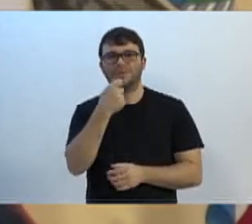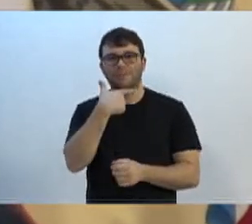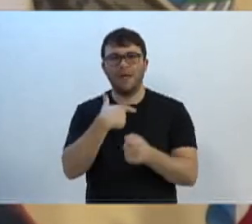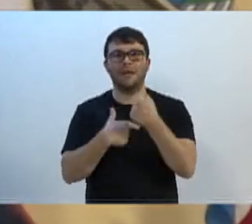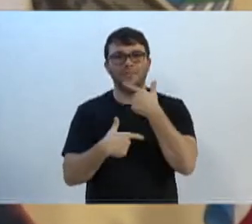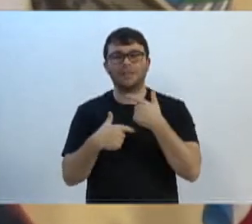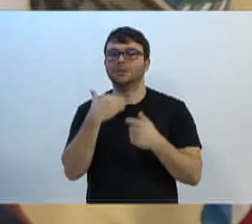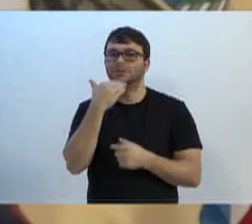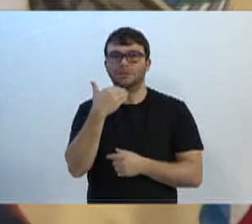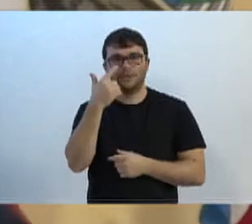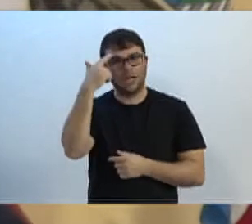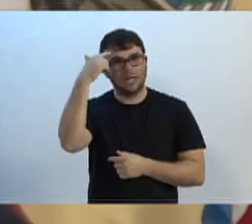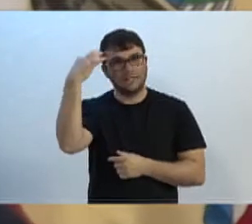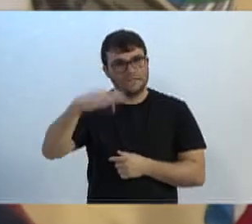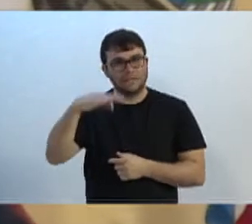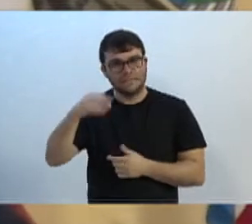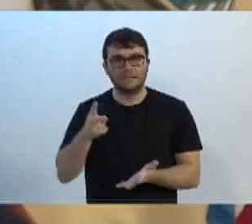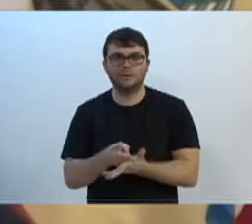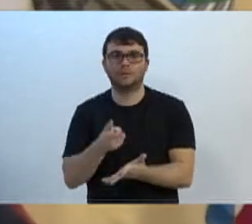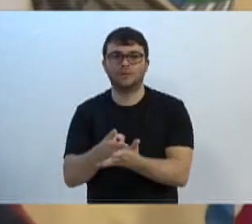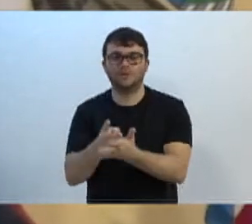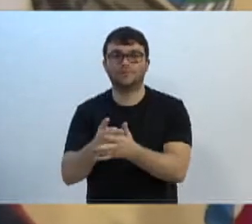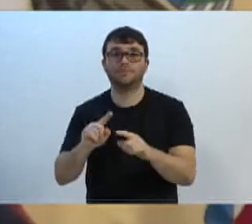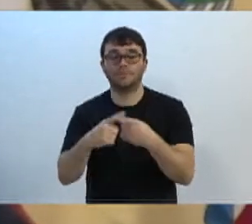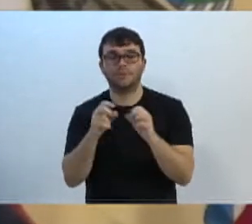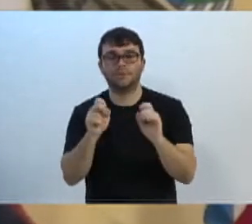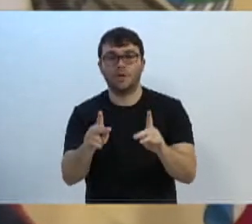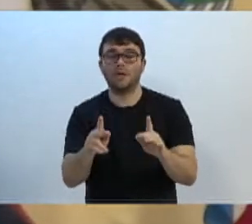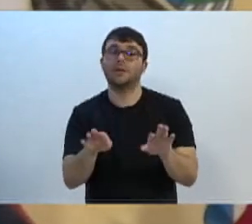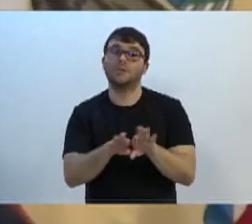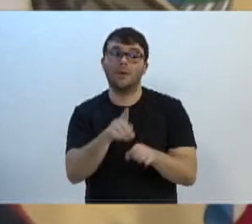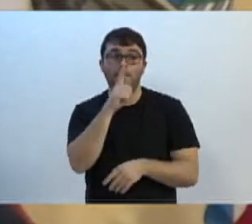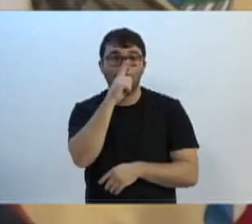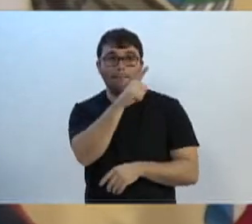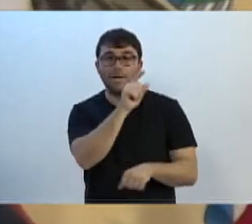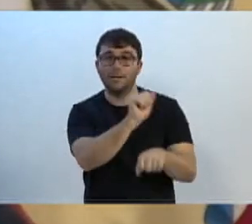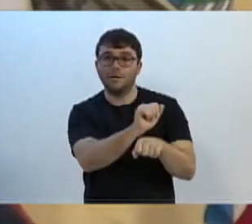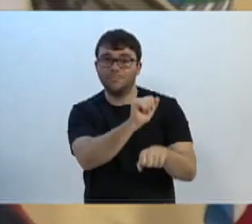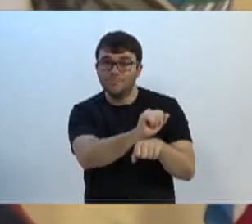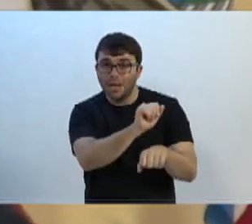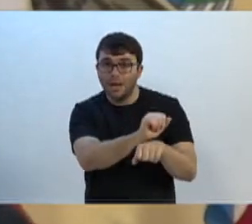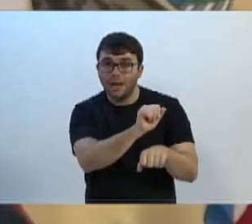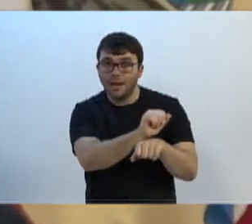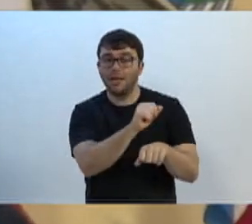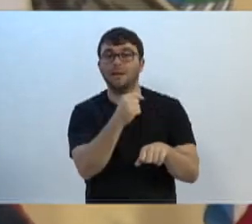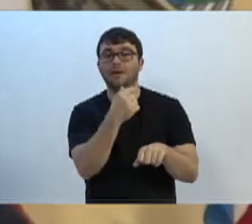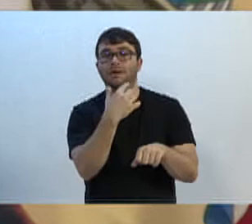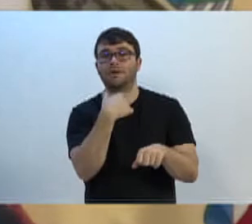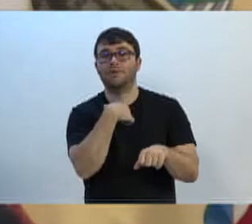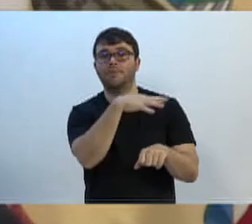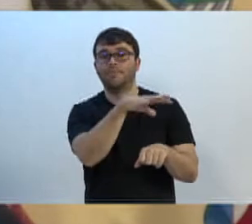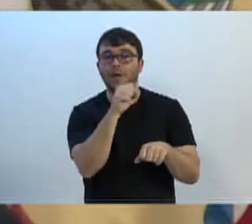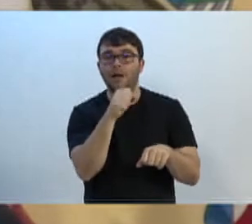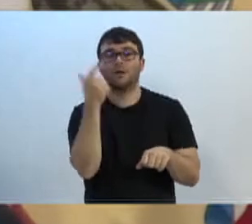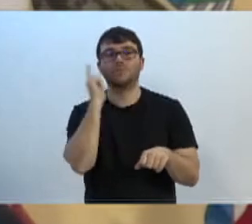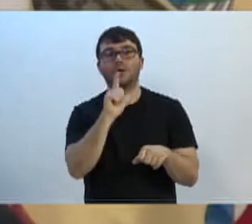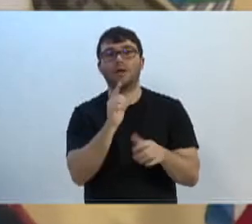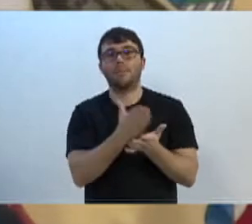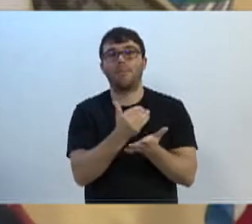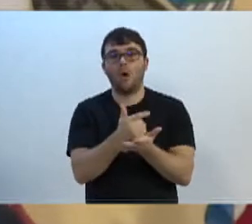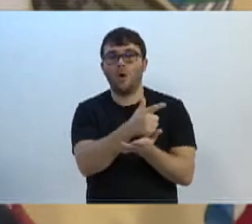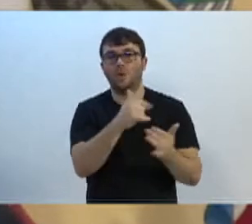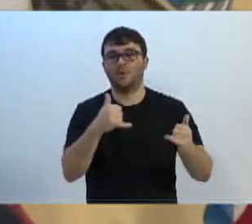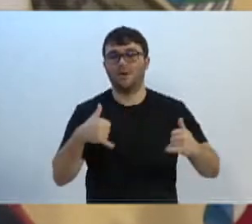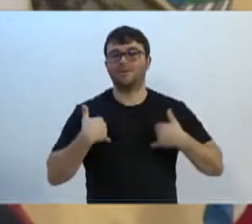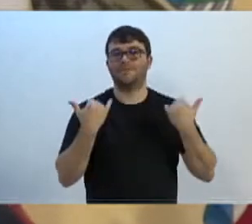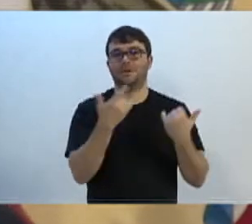não passou mas faz parte e tô com a minha mãe esperando também para pelo menos e comer um pedaço de bolo com ela no seu